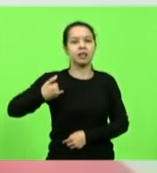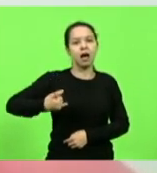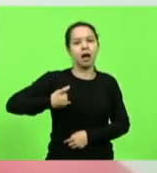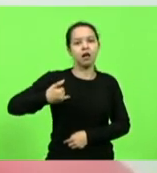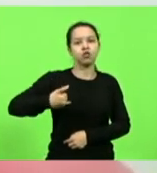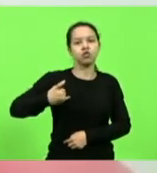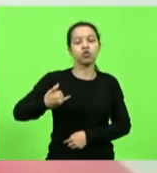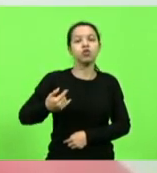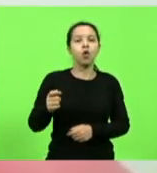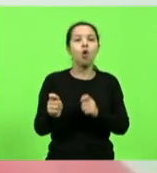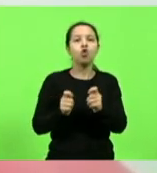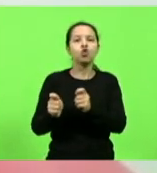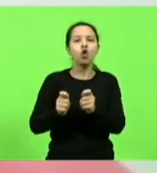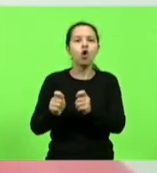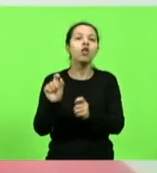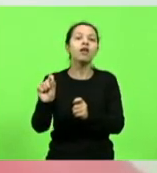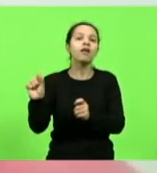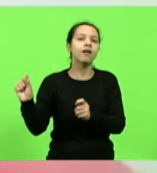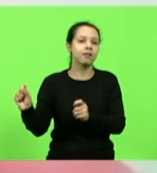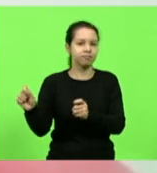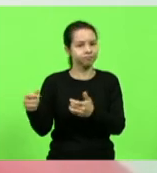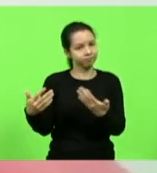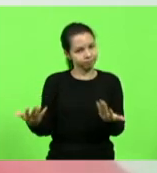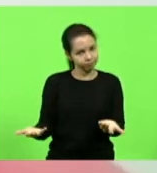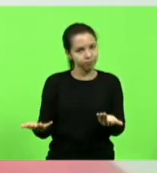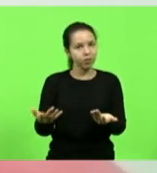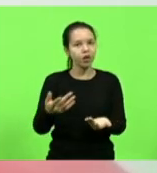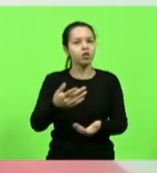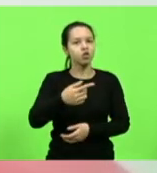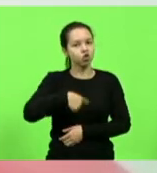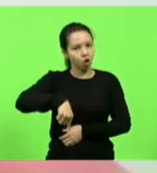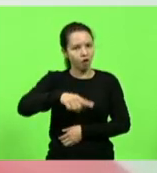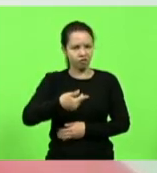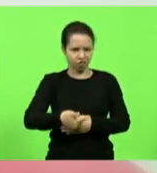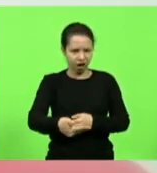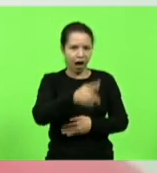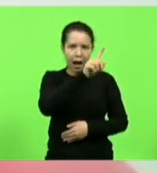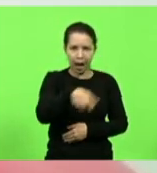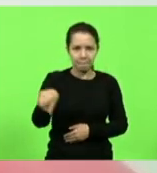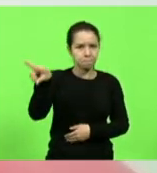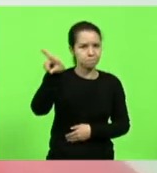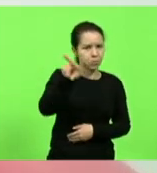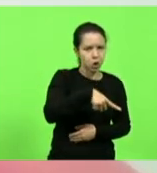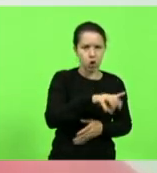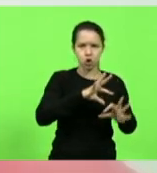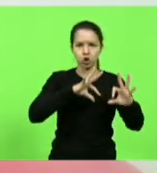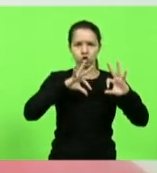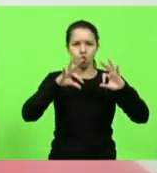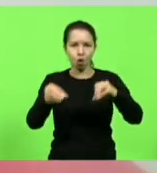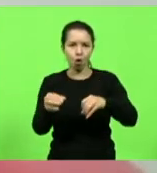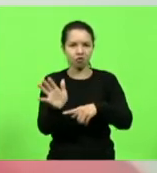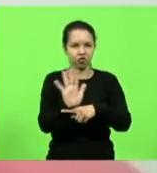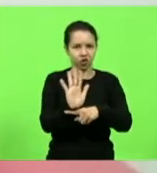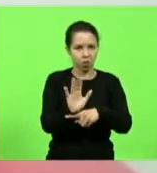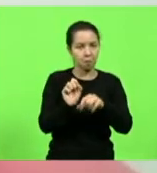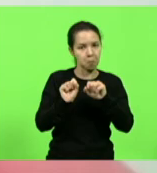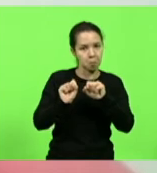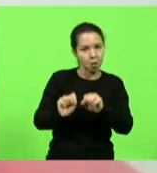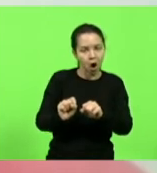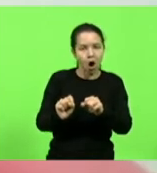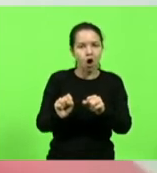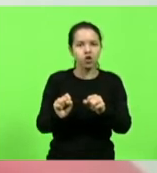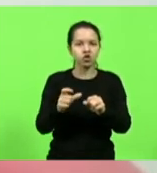Quem tem controle sobre isso? Então, nós vamos abolir todos os filmes que podem ter